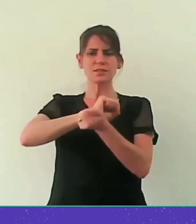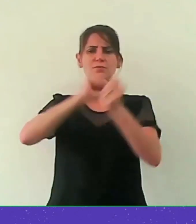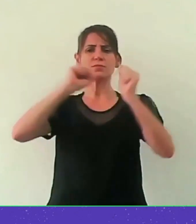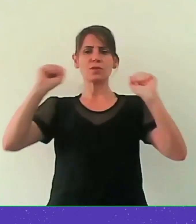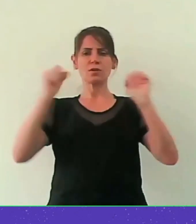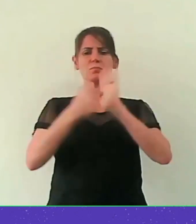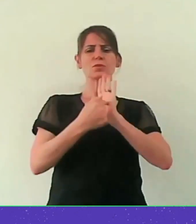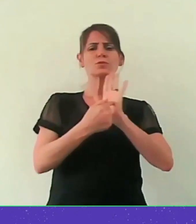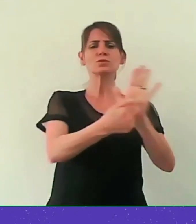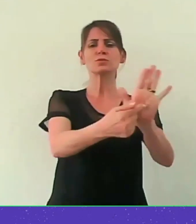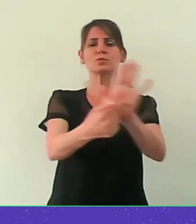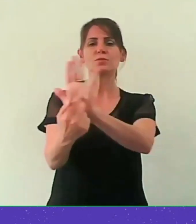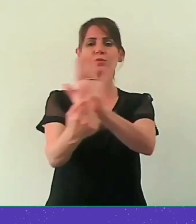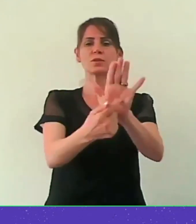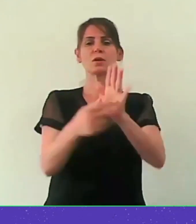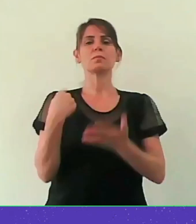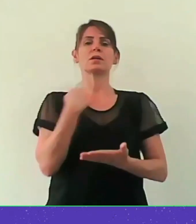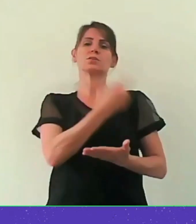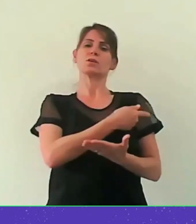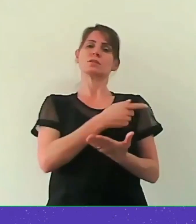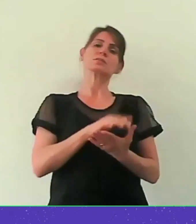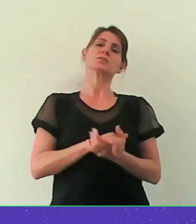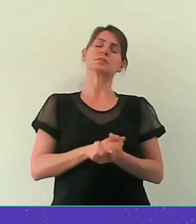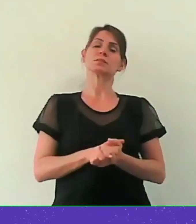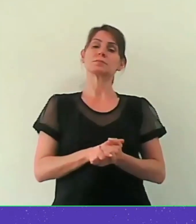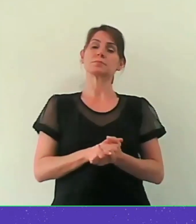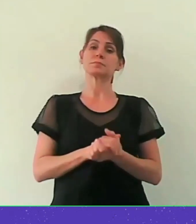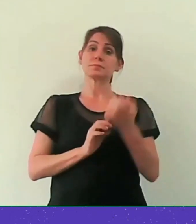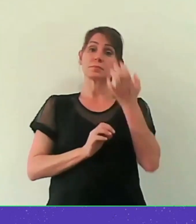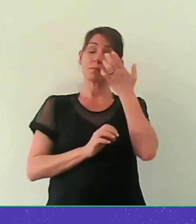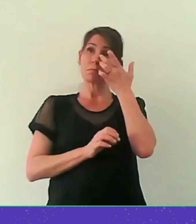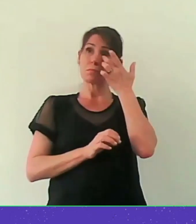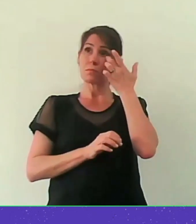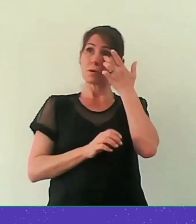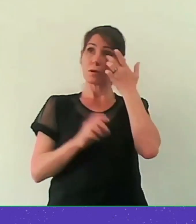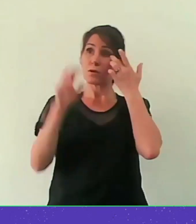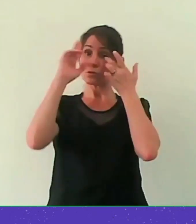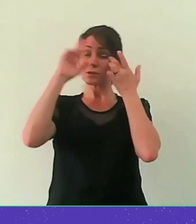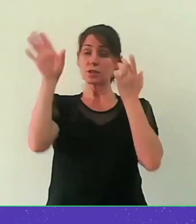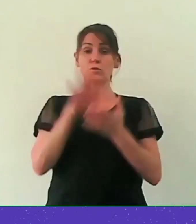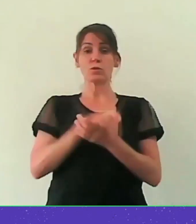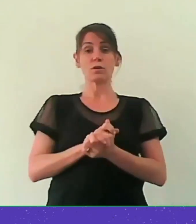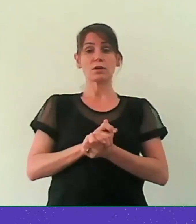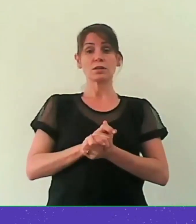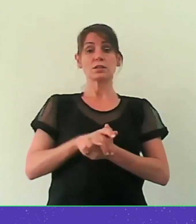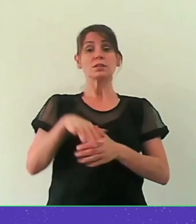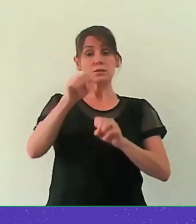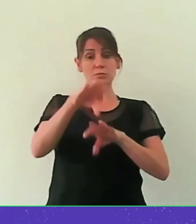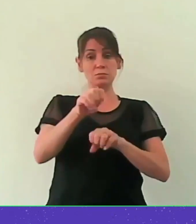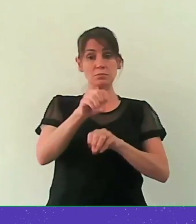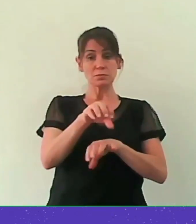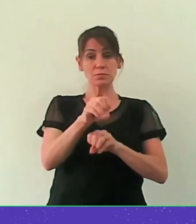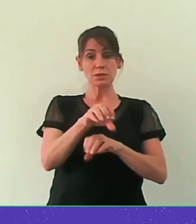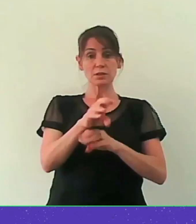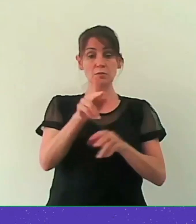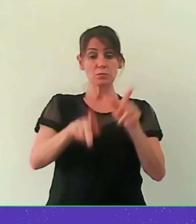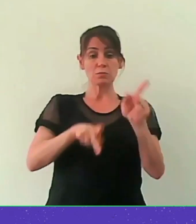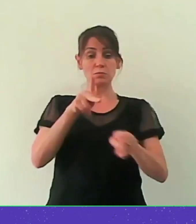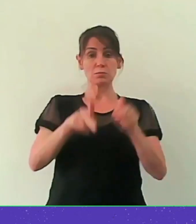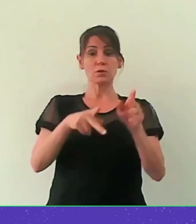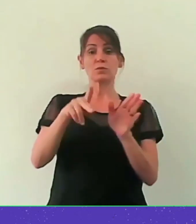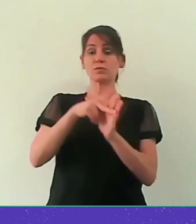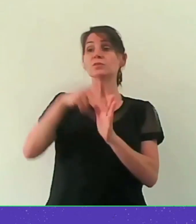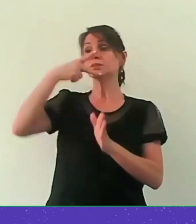sem falsa modéstia. Irmãos, o Senhor está ministrando para o seu povo, não só